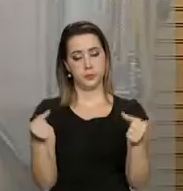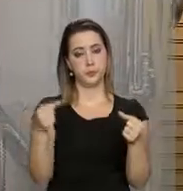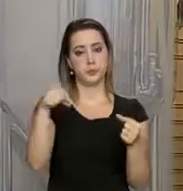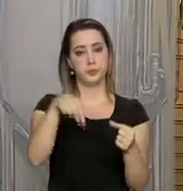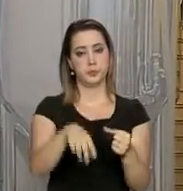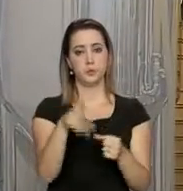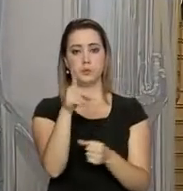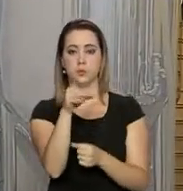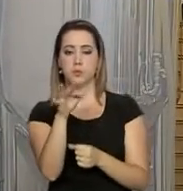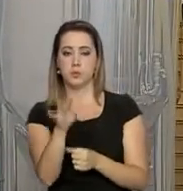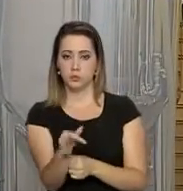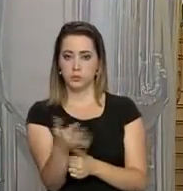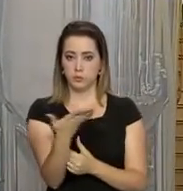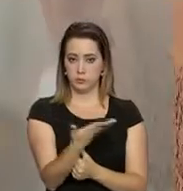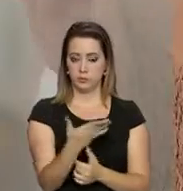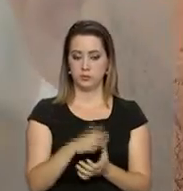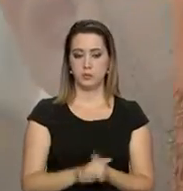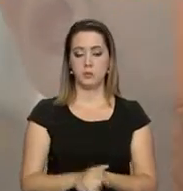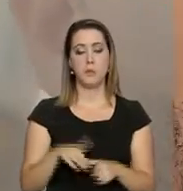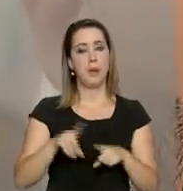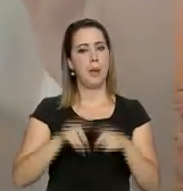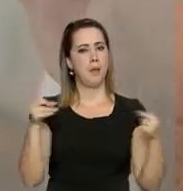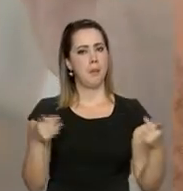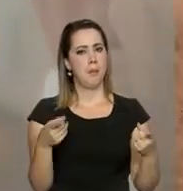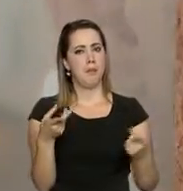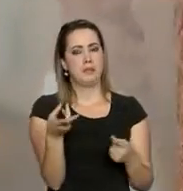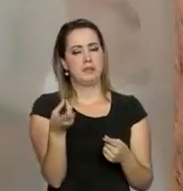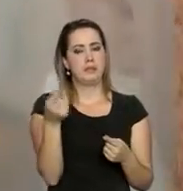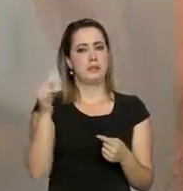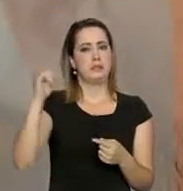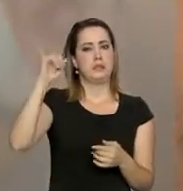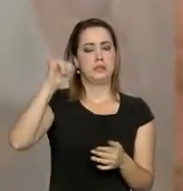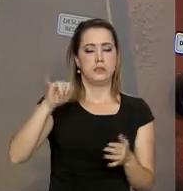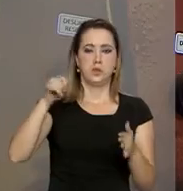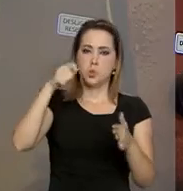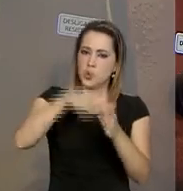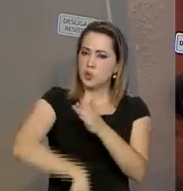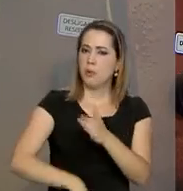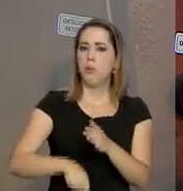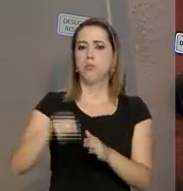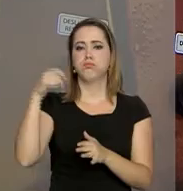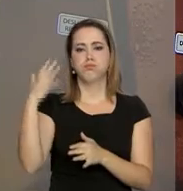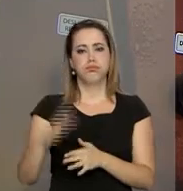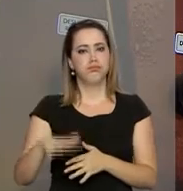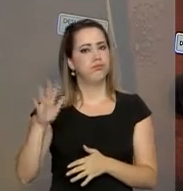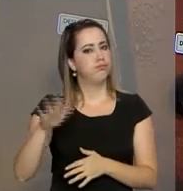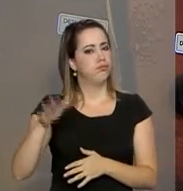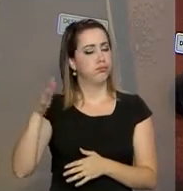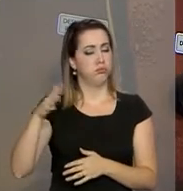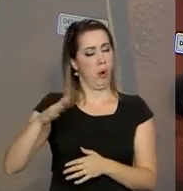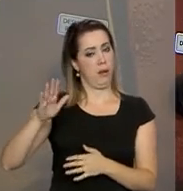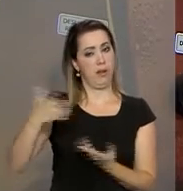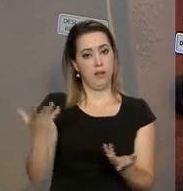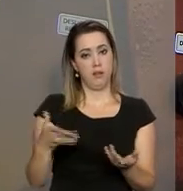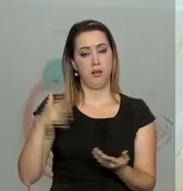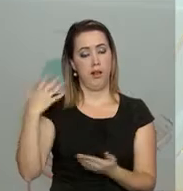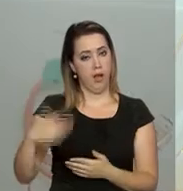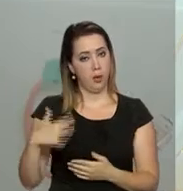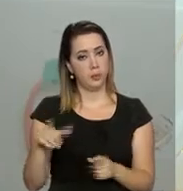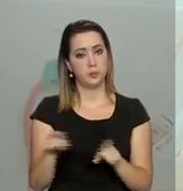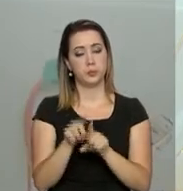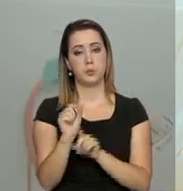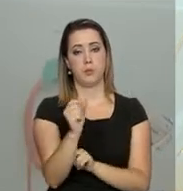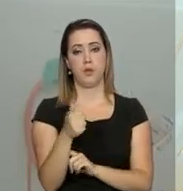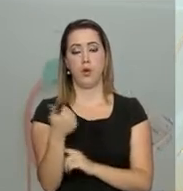quilômetros do centro da capital federal mas os tributos pesam na produção hoje para cada vinte reais comercializados